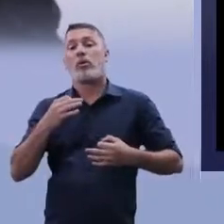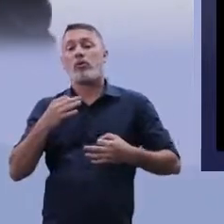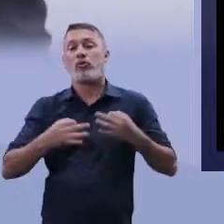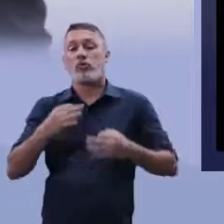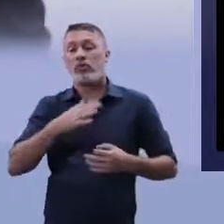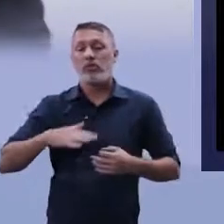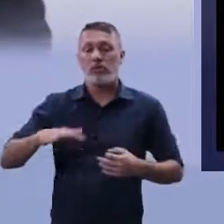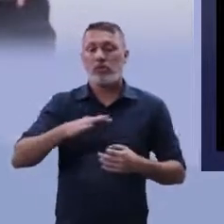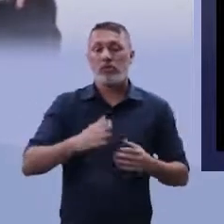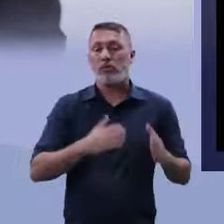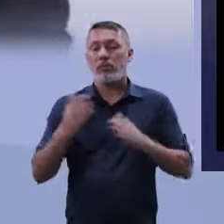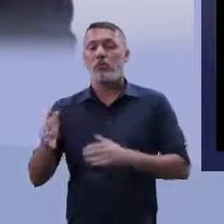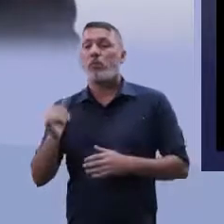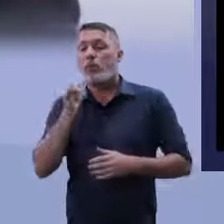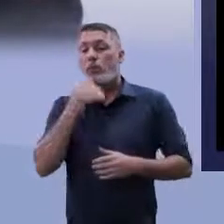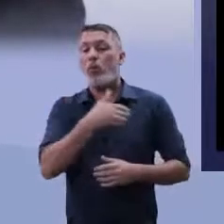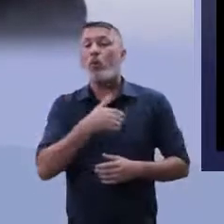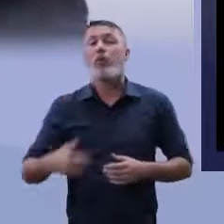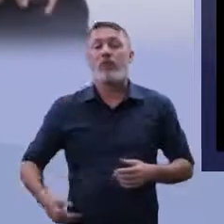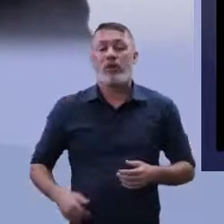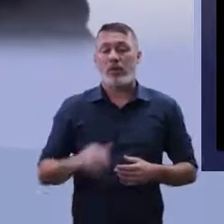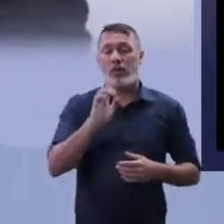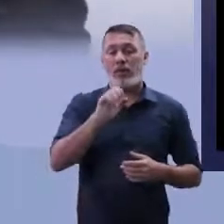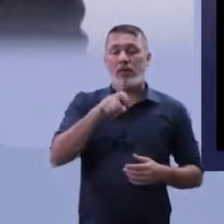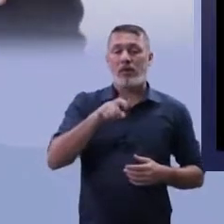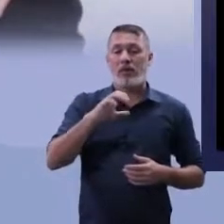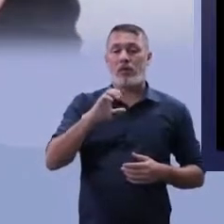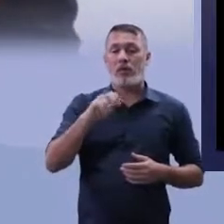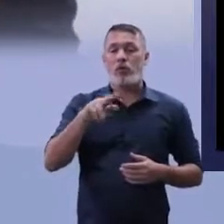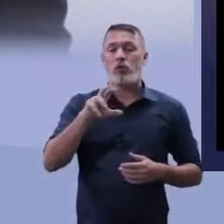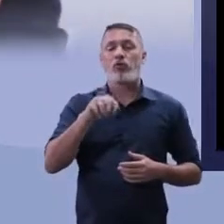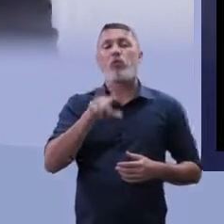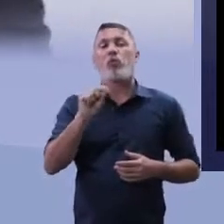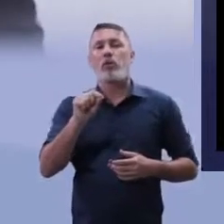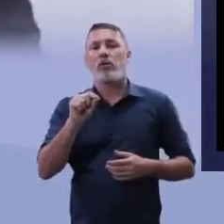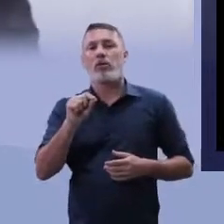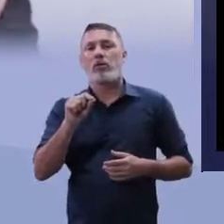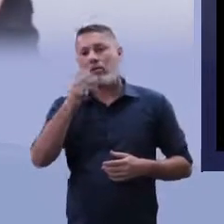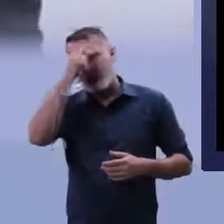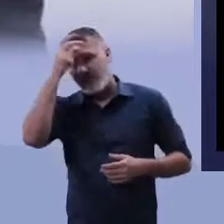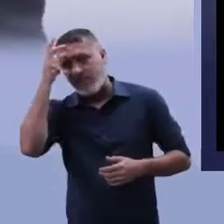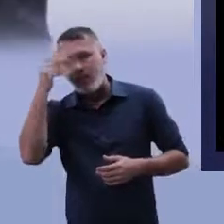legislativo. Poder executivo você tem as prefeituras, os governos dos estados e